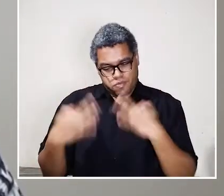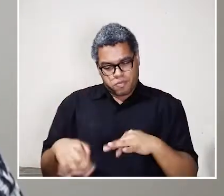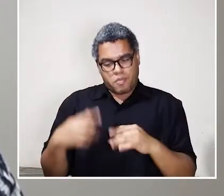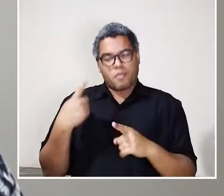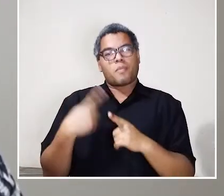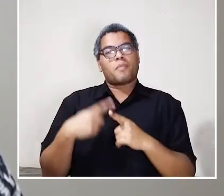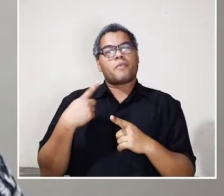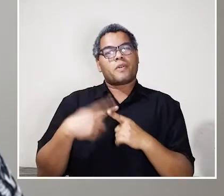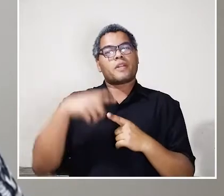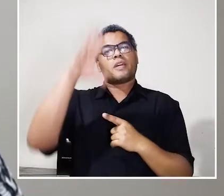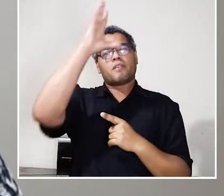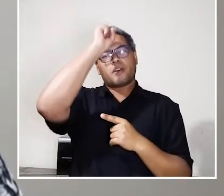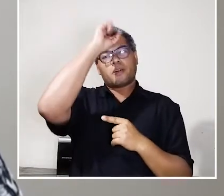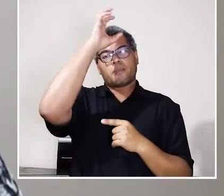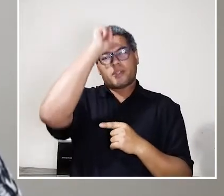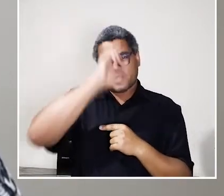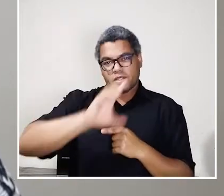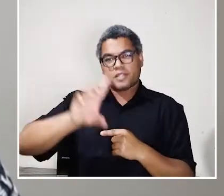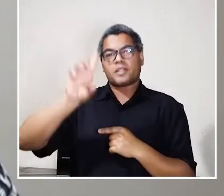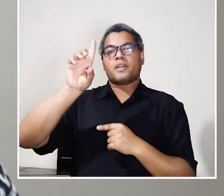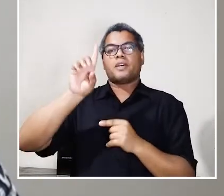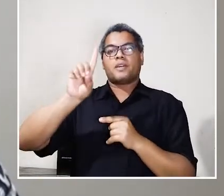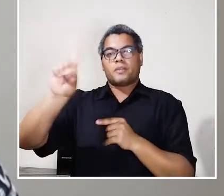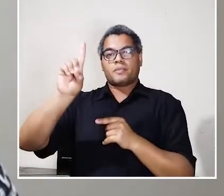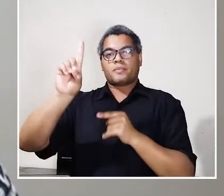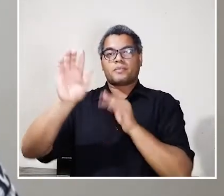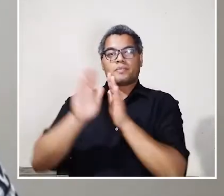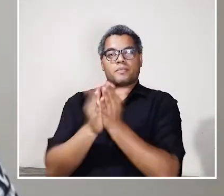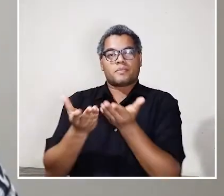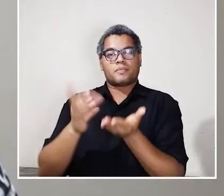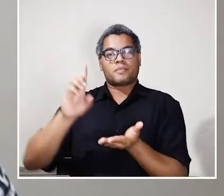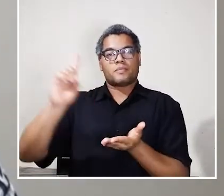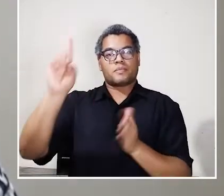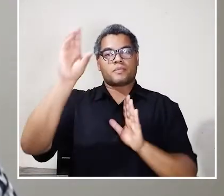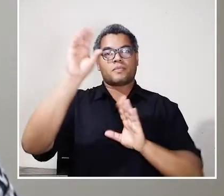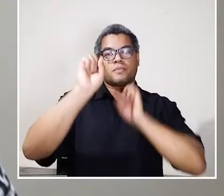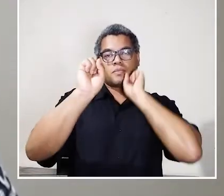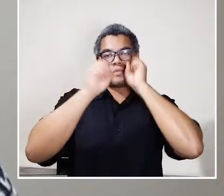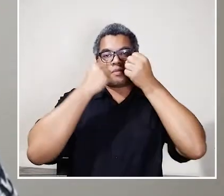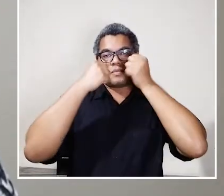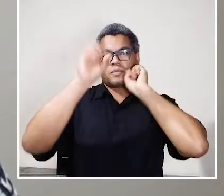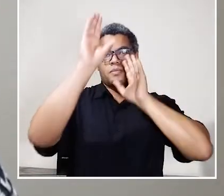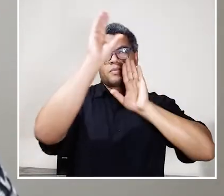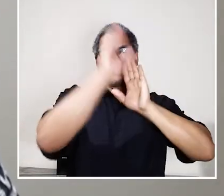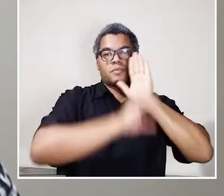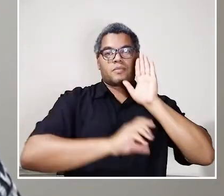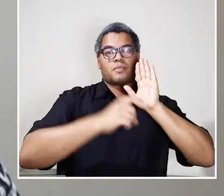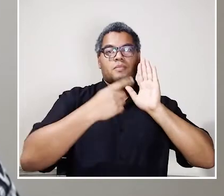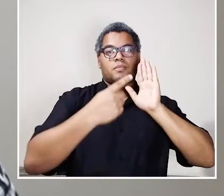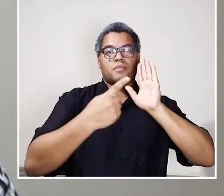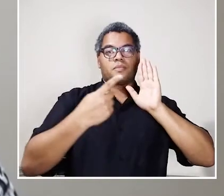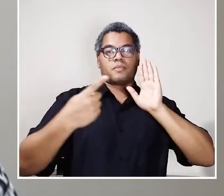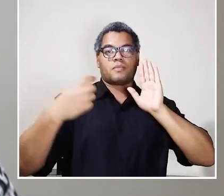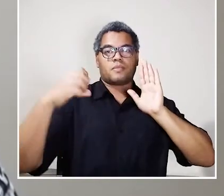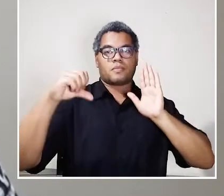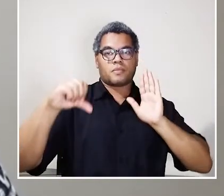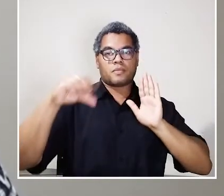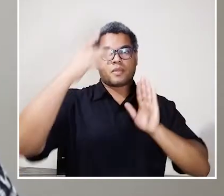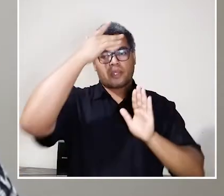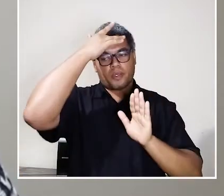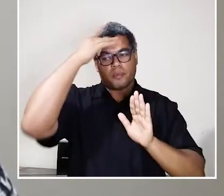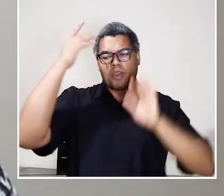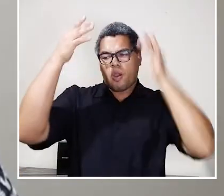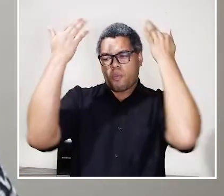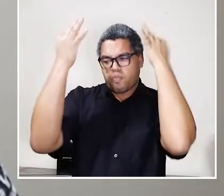aflição, para que aprendesse os teus decretos. Salmo 119. A pessoa que passou